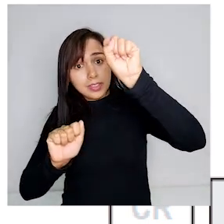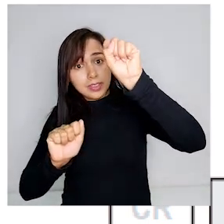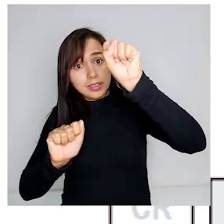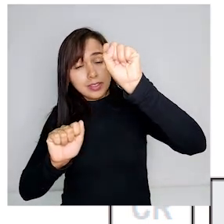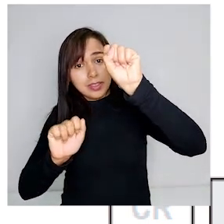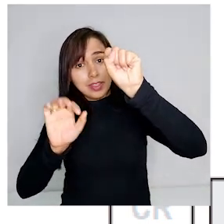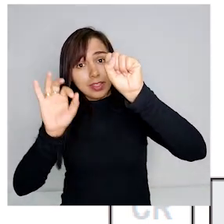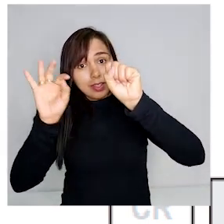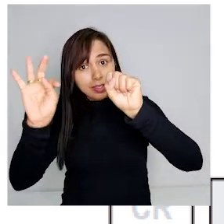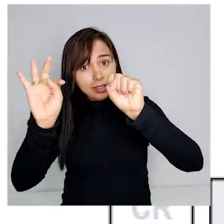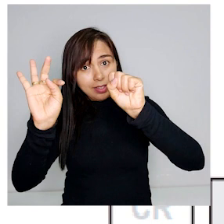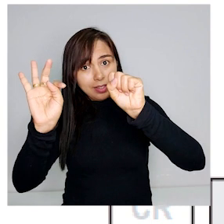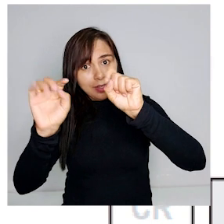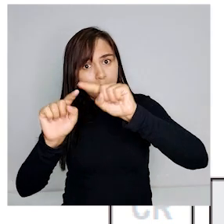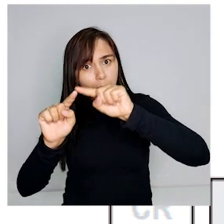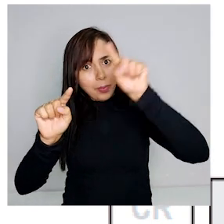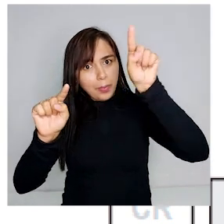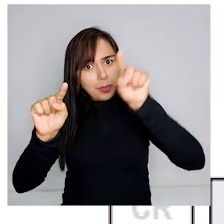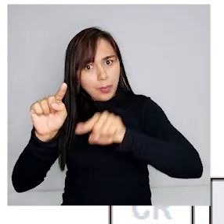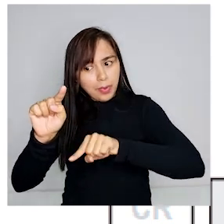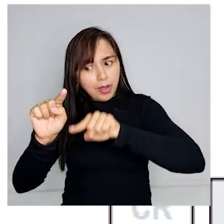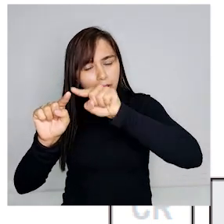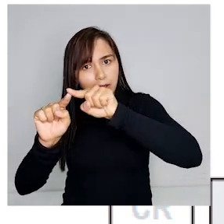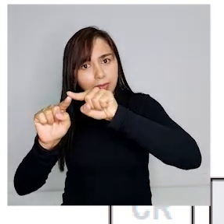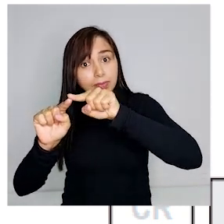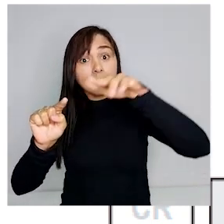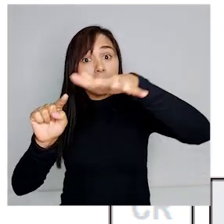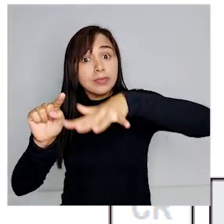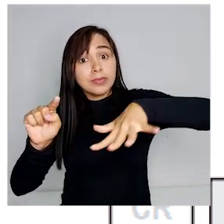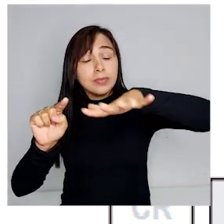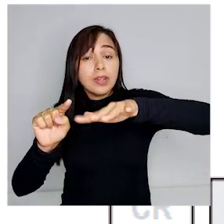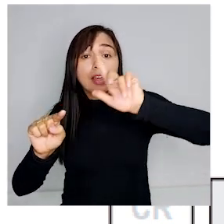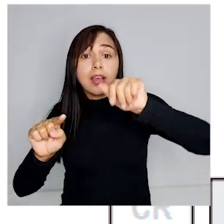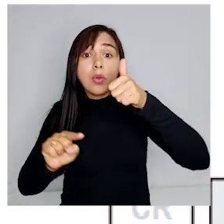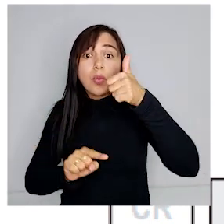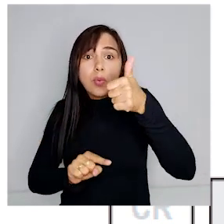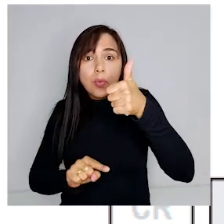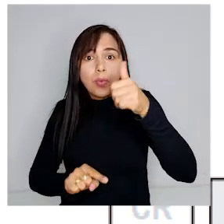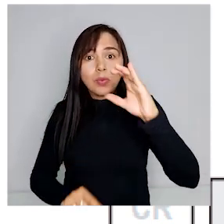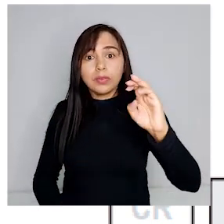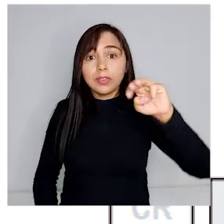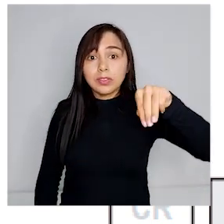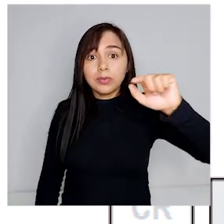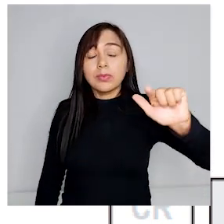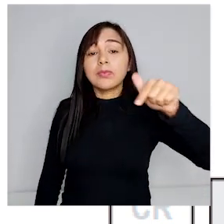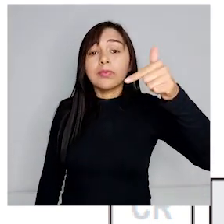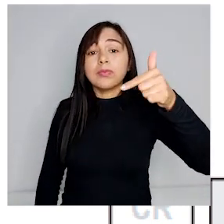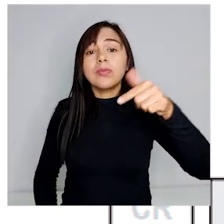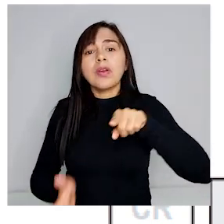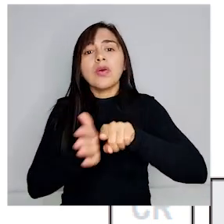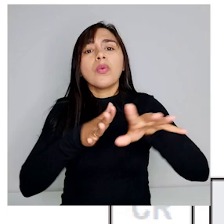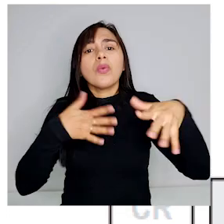foi igual a 1 centímetro quadrado, qual será a área do triângulo